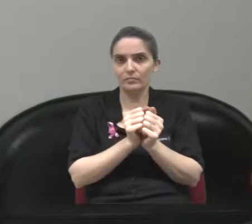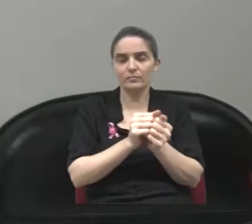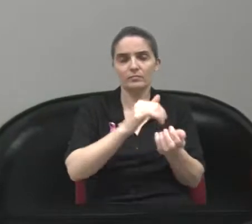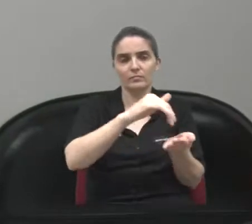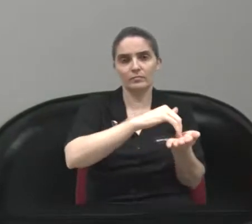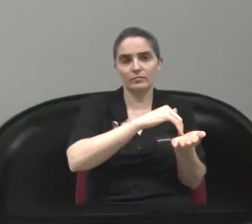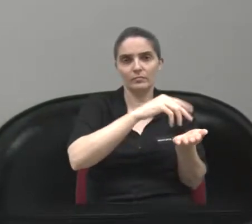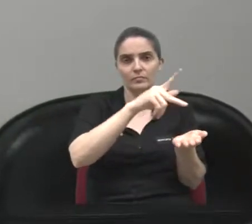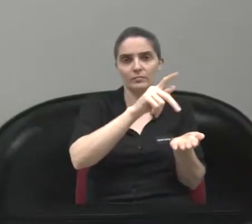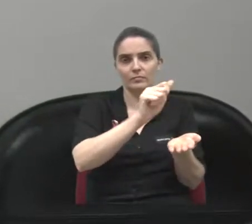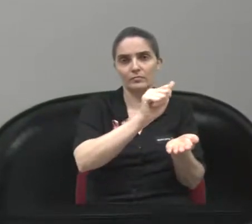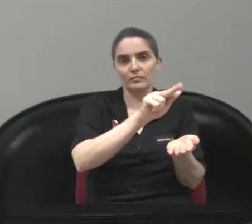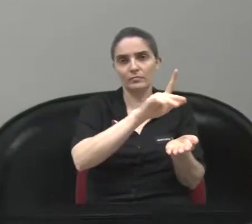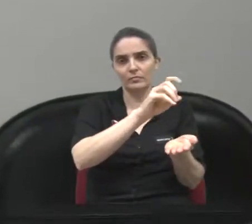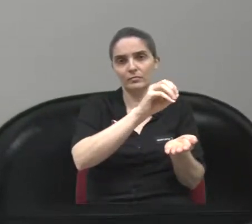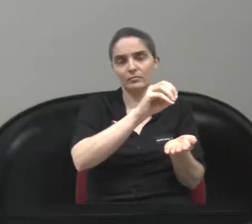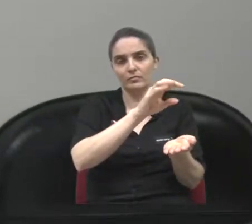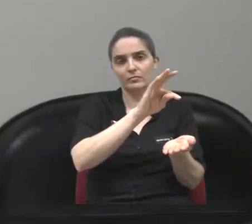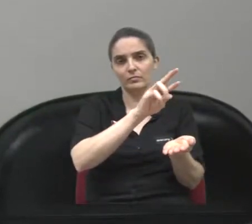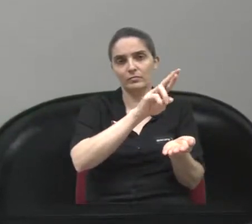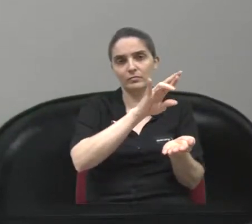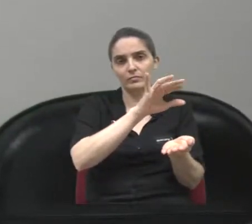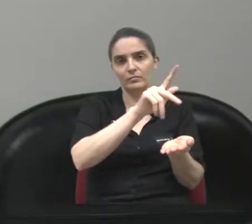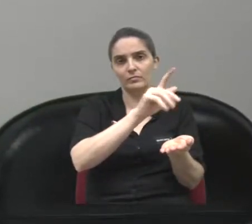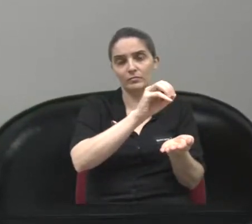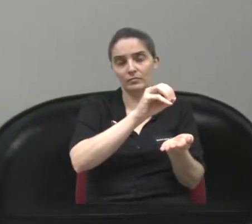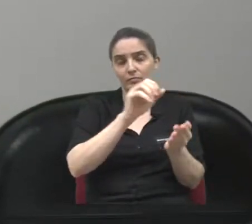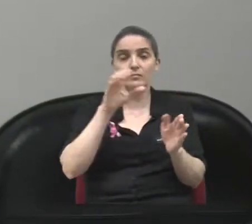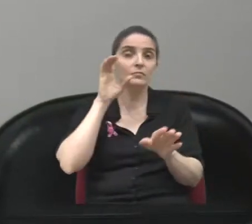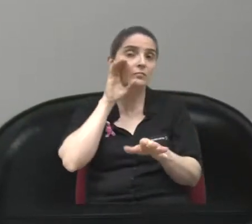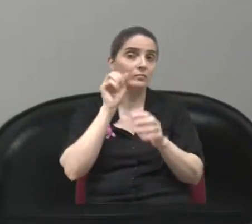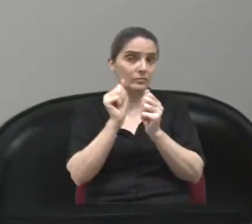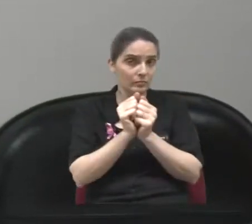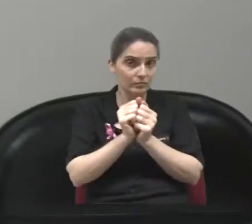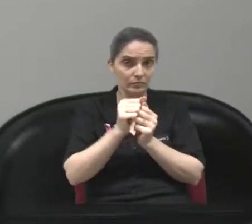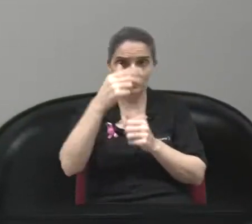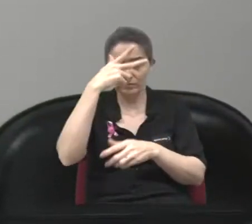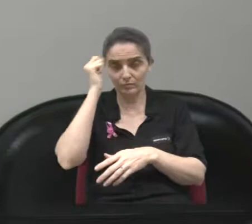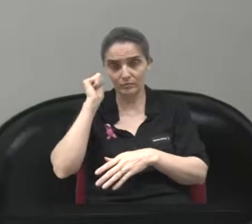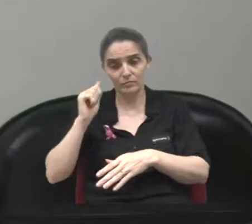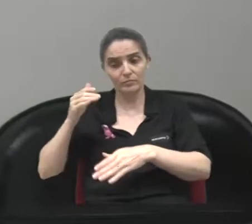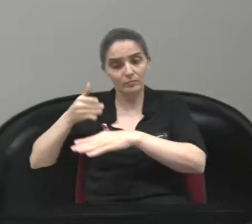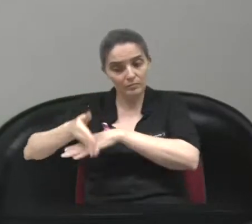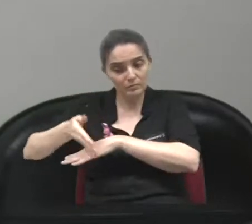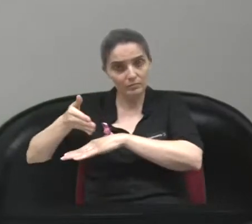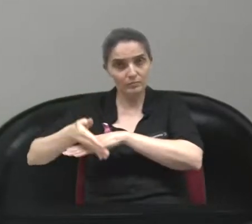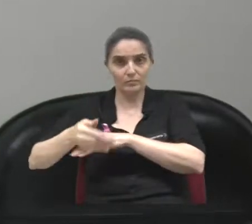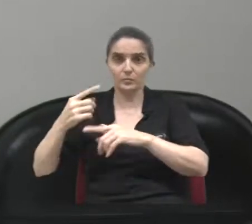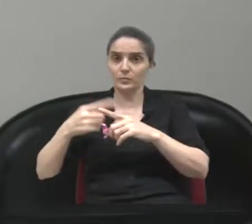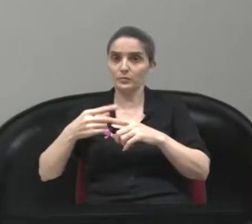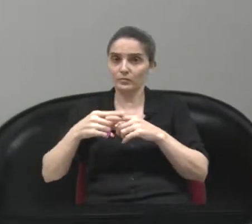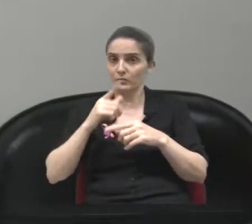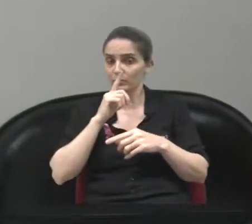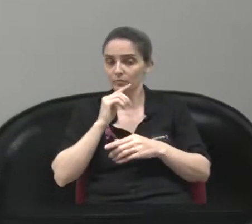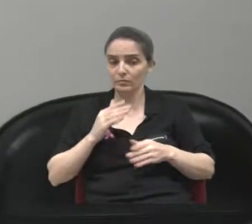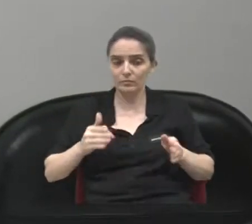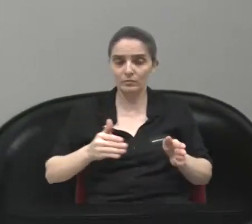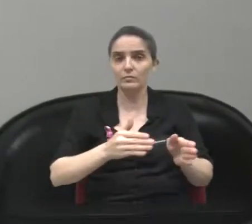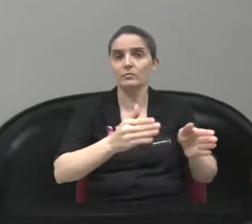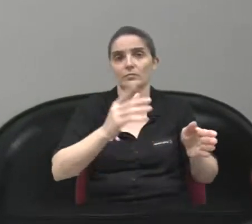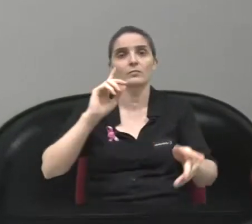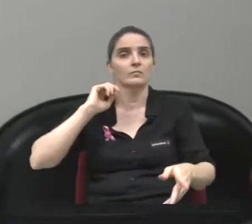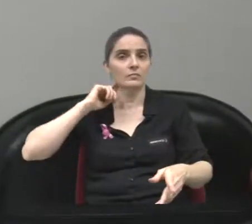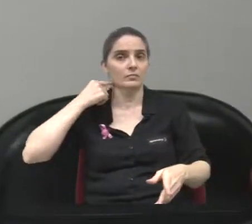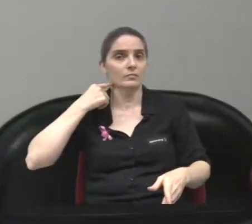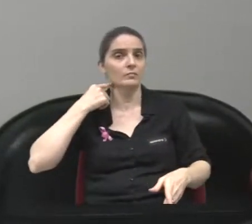vereadora Constância também, para a prefeitura passar mais vezes, até para não contaminar, que não diz, o solo e também o riacho. Mas dá